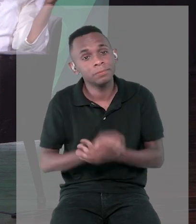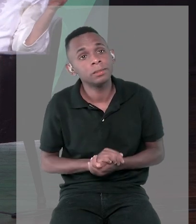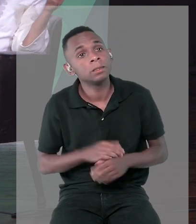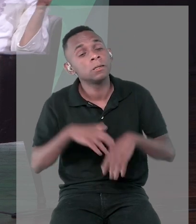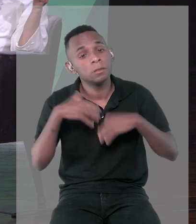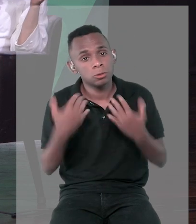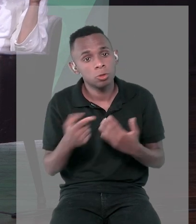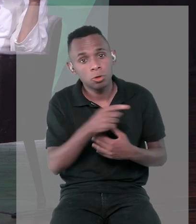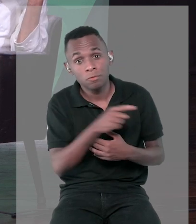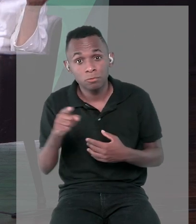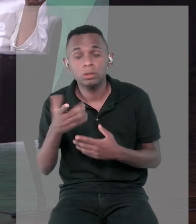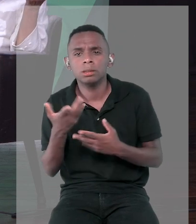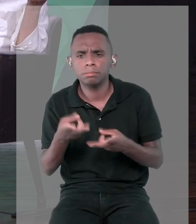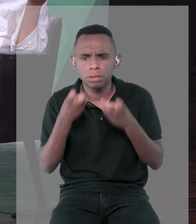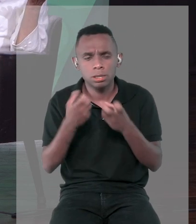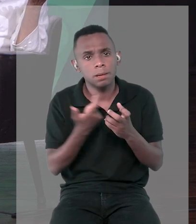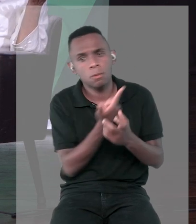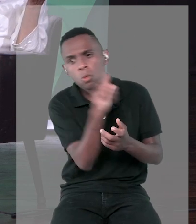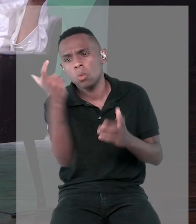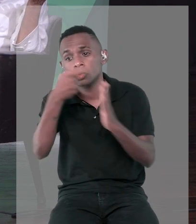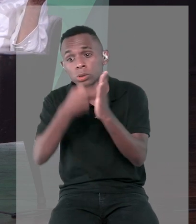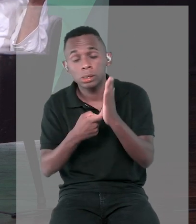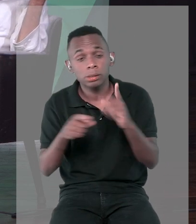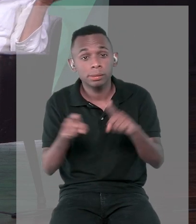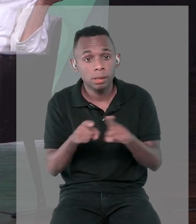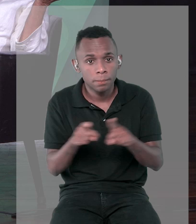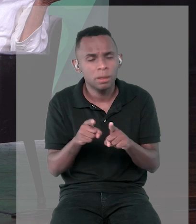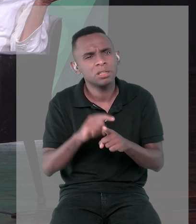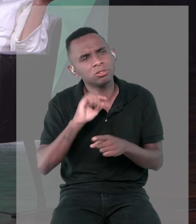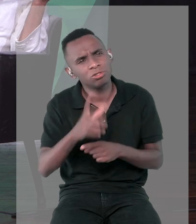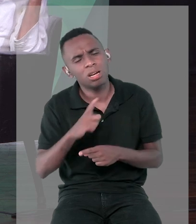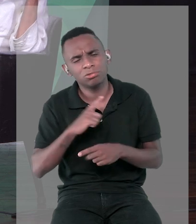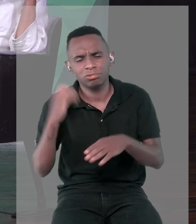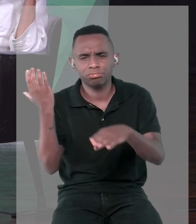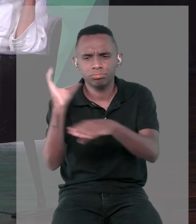Então, vocês veem que outros textos já